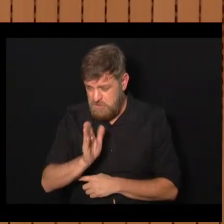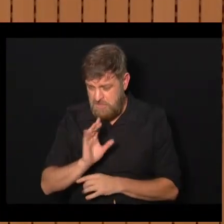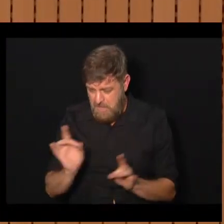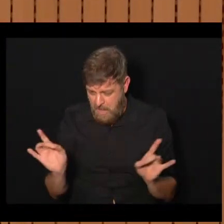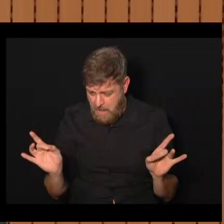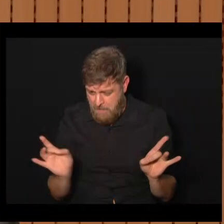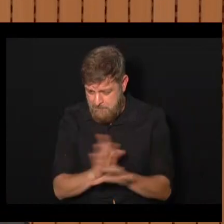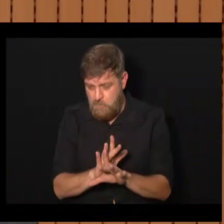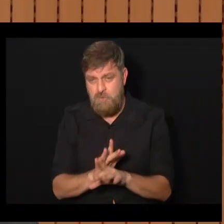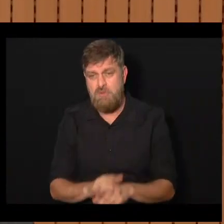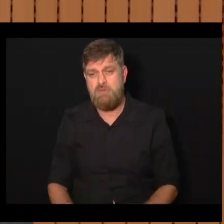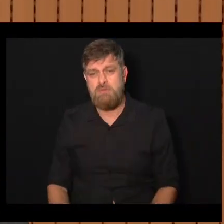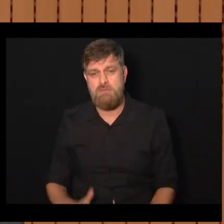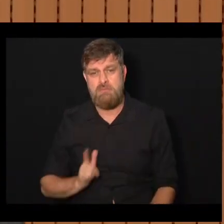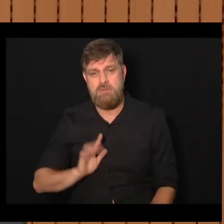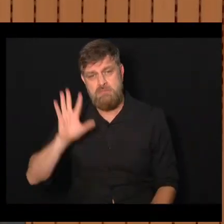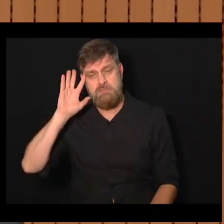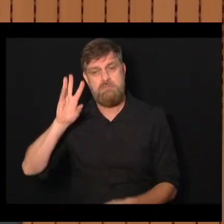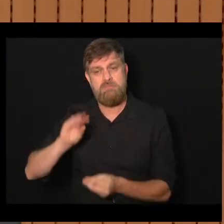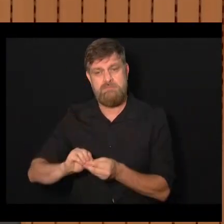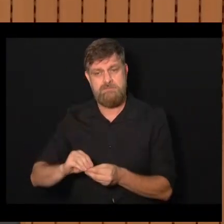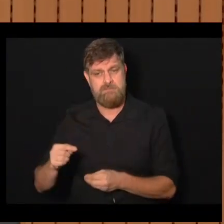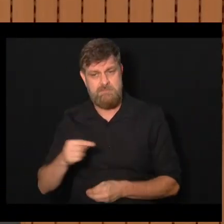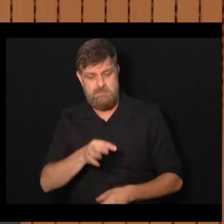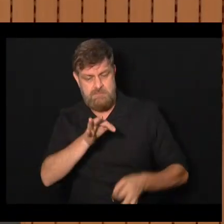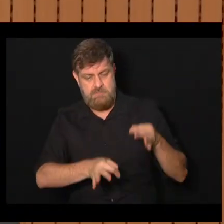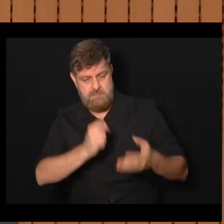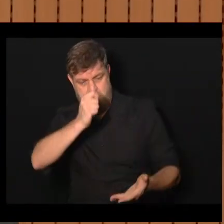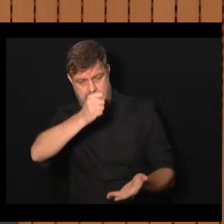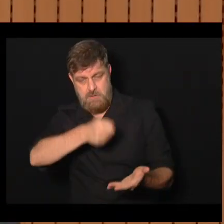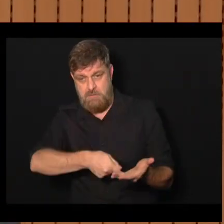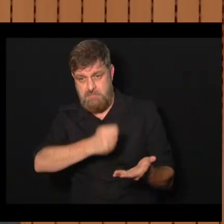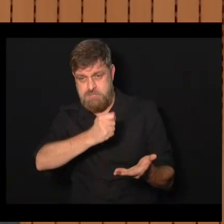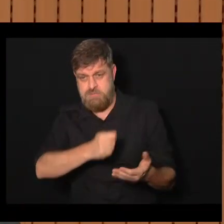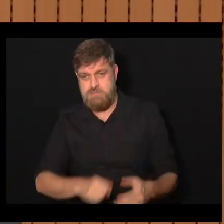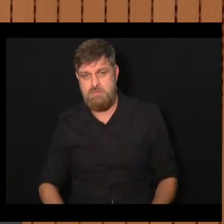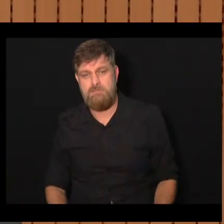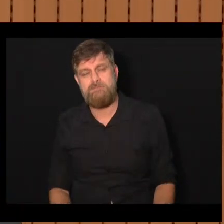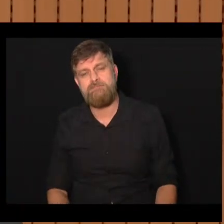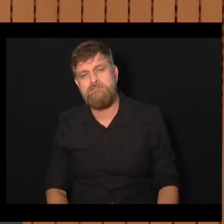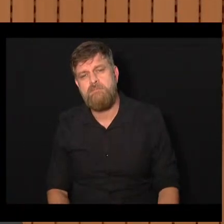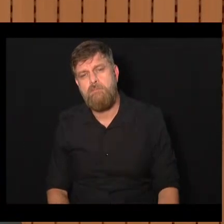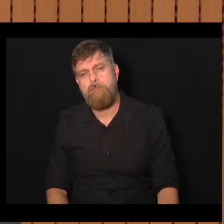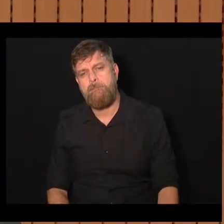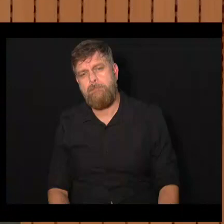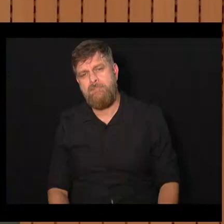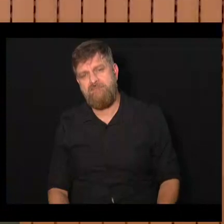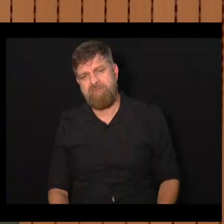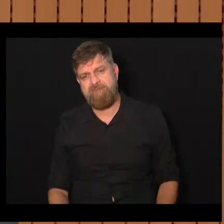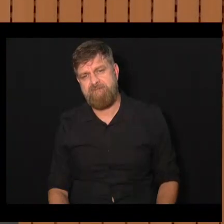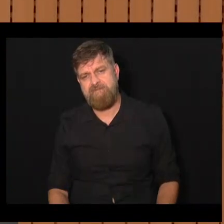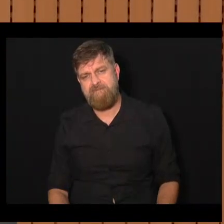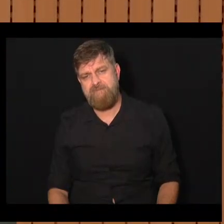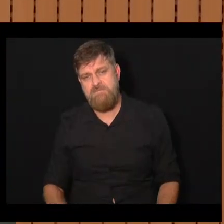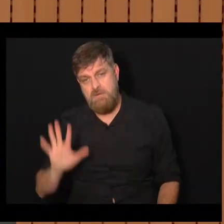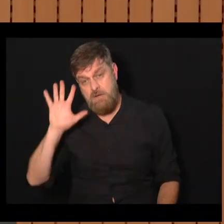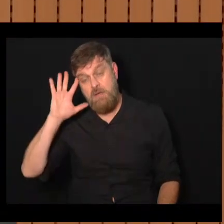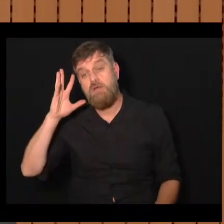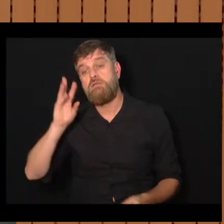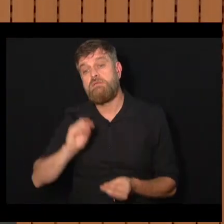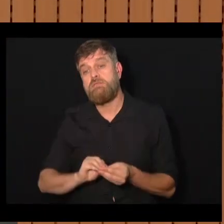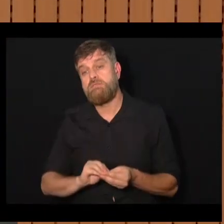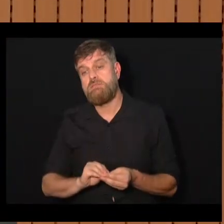concluso para decisão na primeira vara aqui do município de Campinas, uma decisão